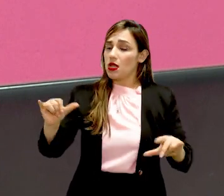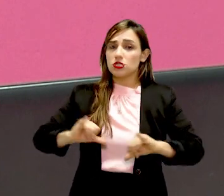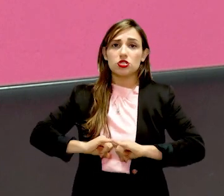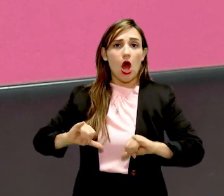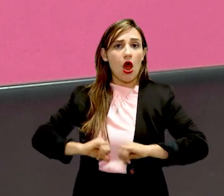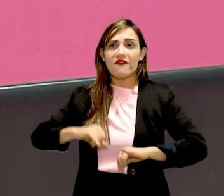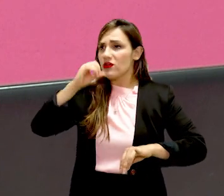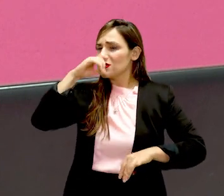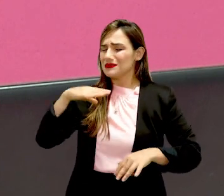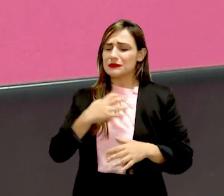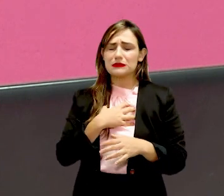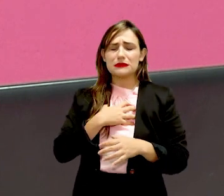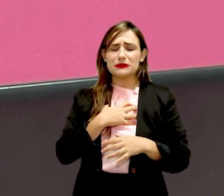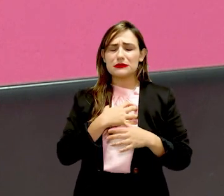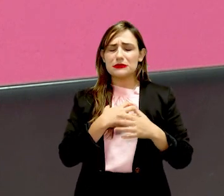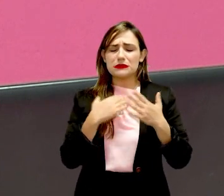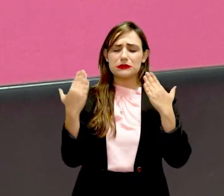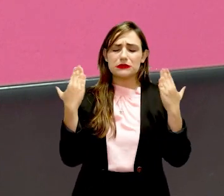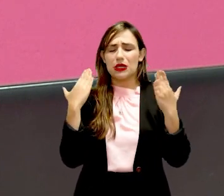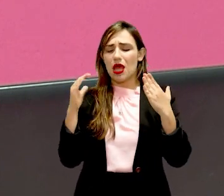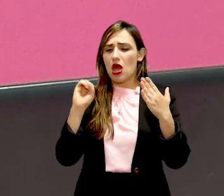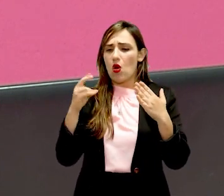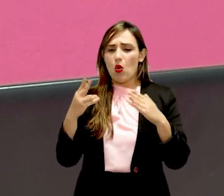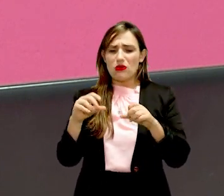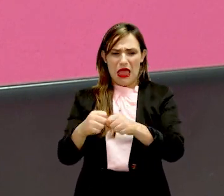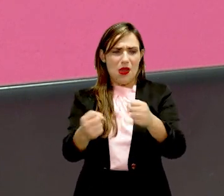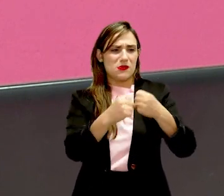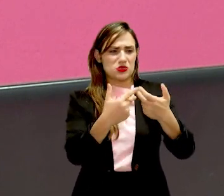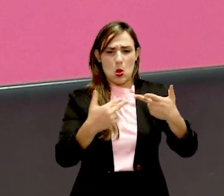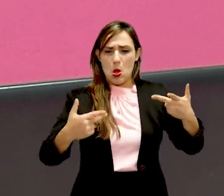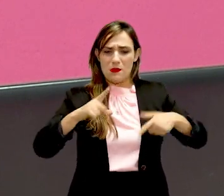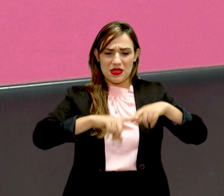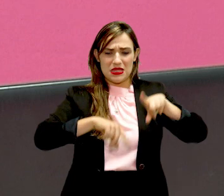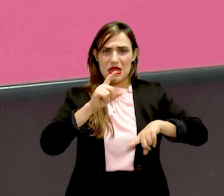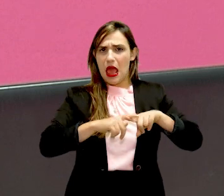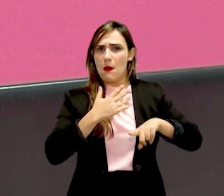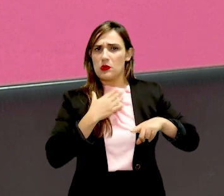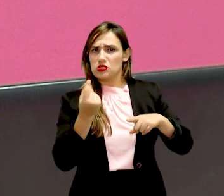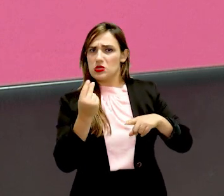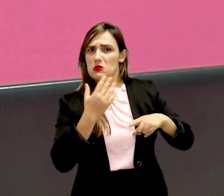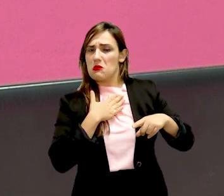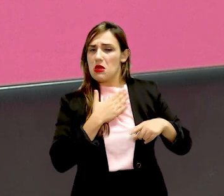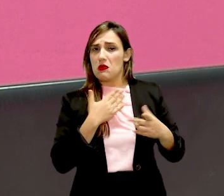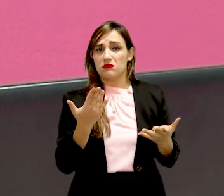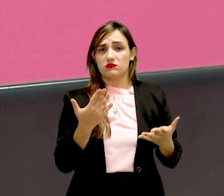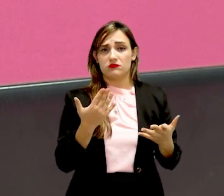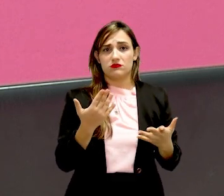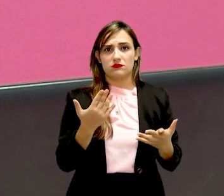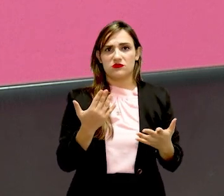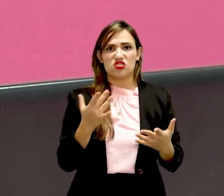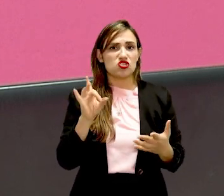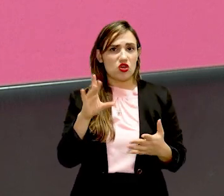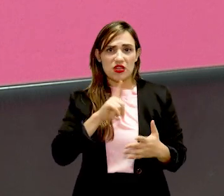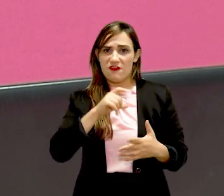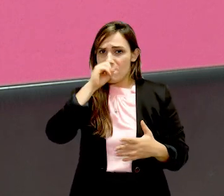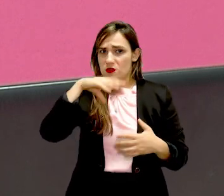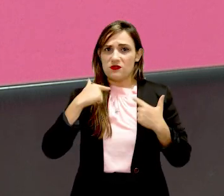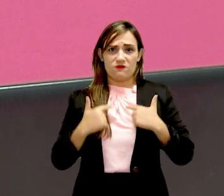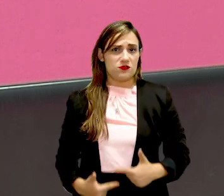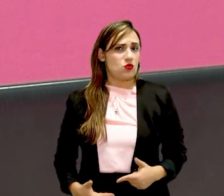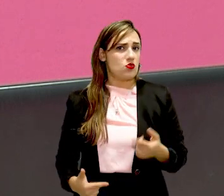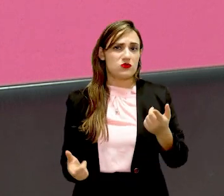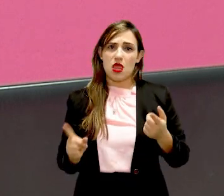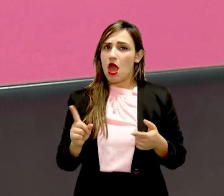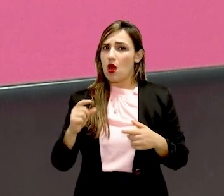está sofrendo com essa violência, muitas vezes psicológica, patrimonial, outras formas que não a violência física. Então fica essa